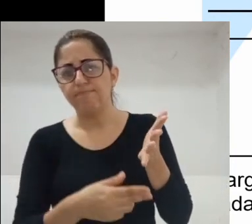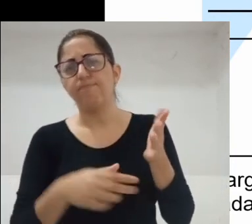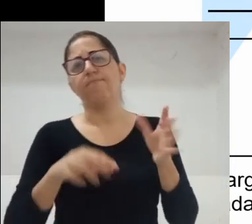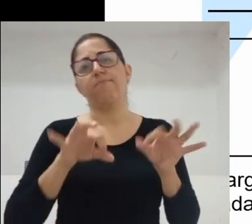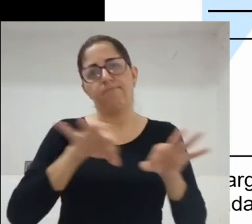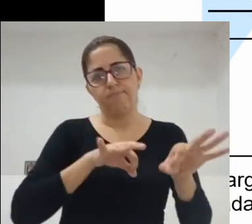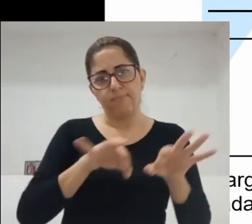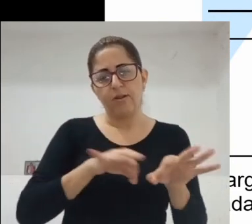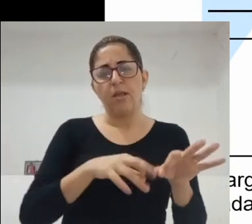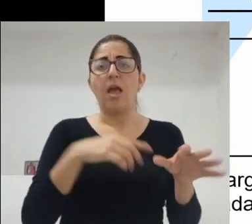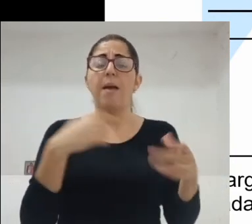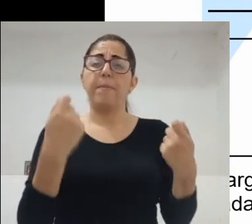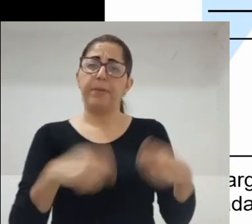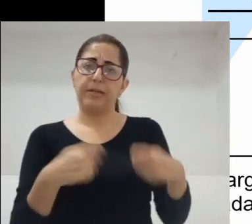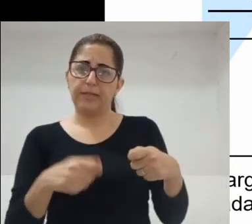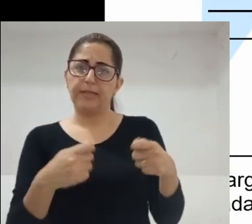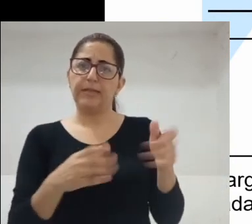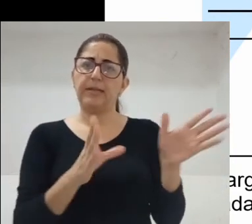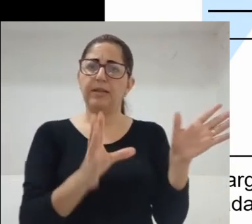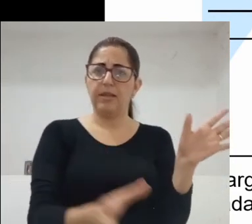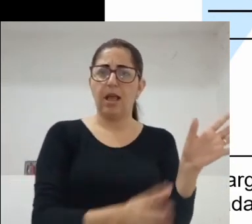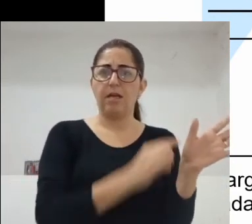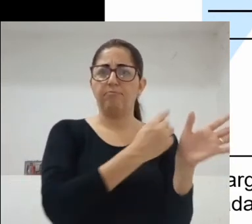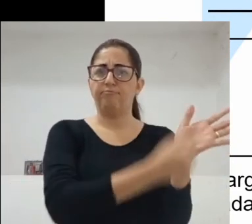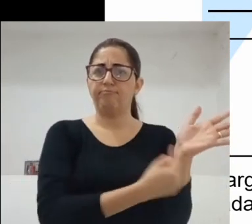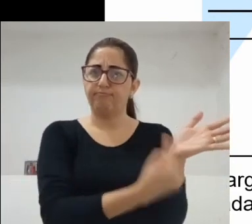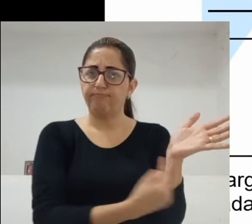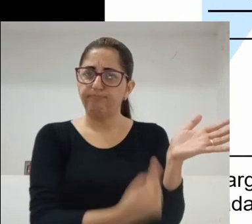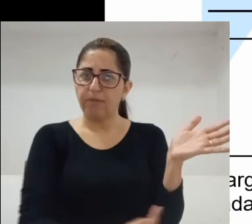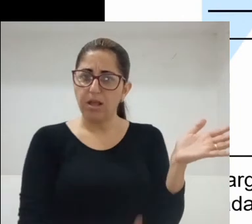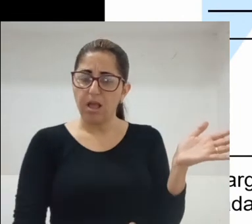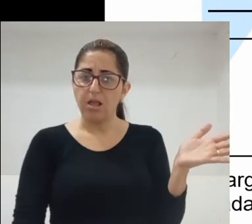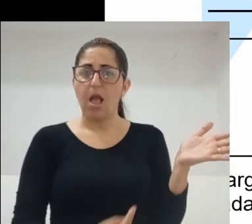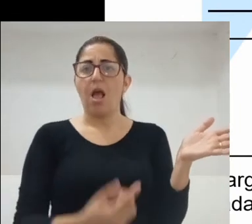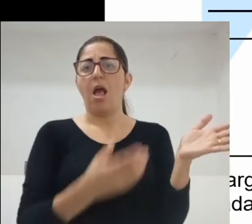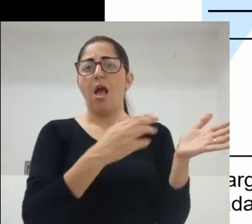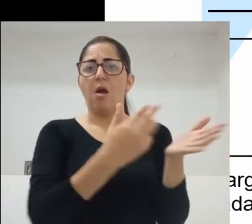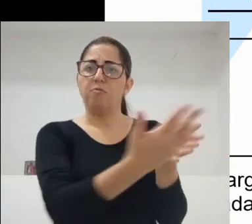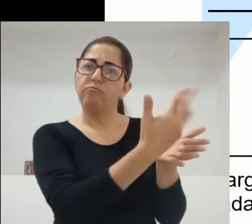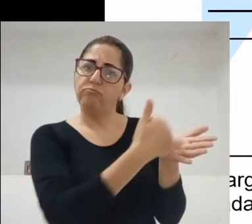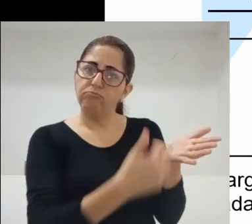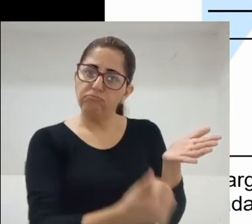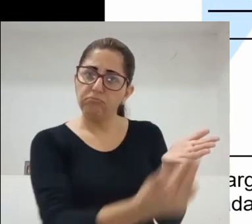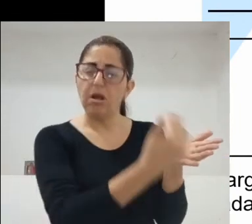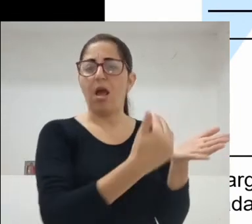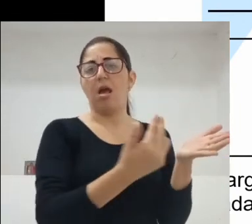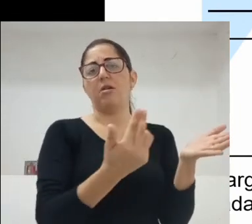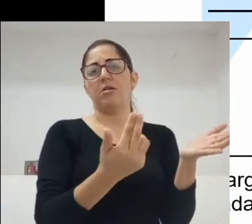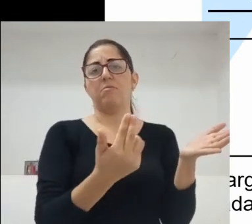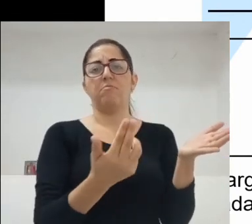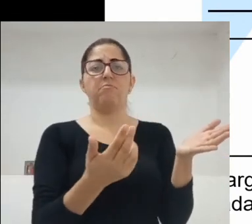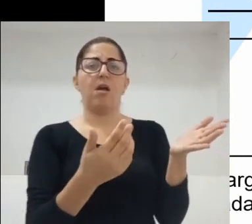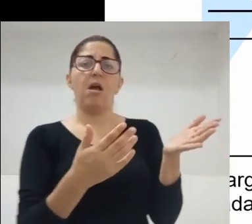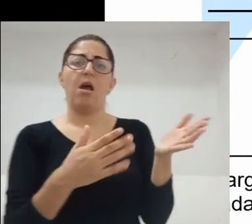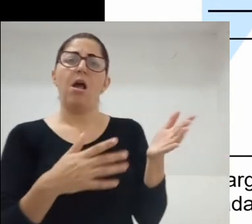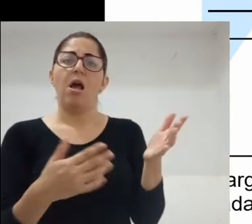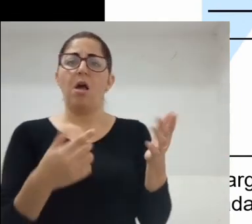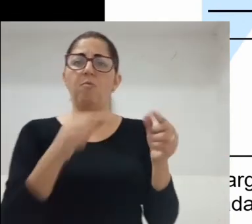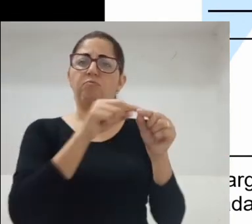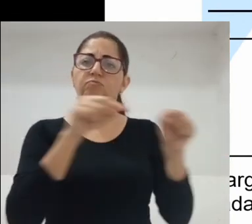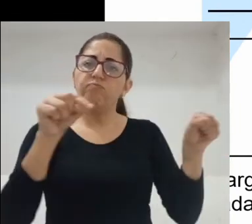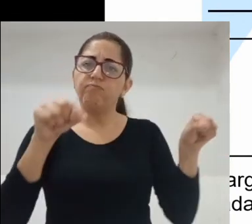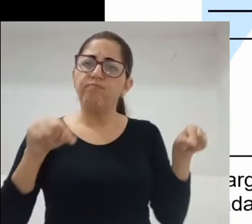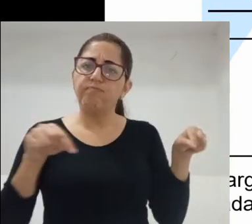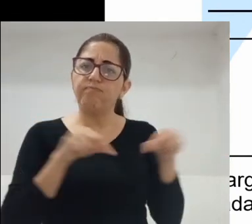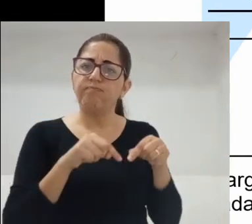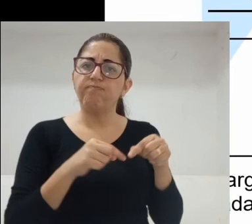né, tem várias outras etapas desse projeto e às vezes você precisa encadernar um mapa ou um desenho ou uma